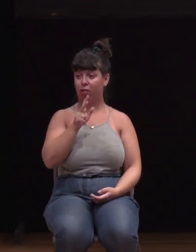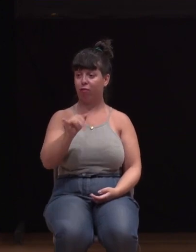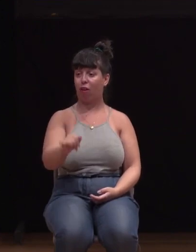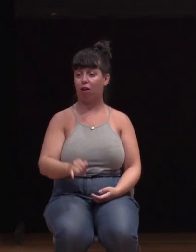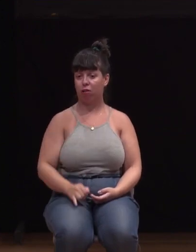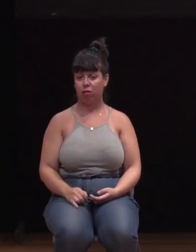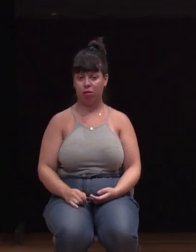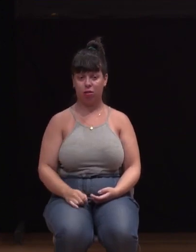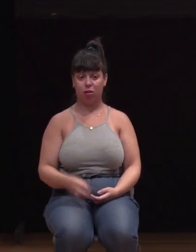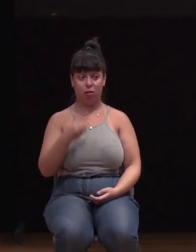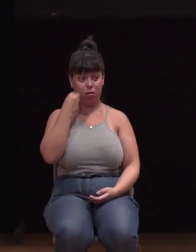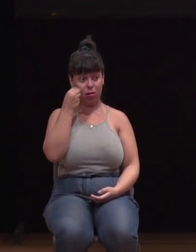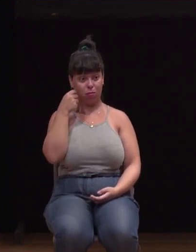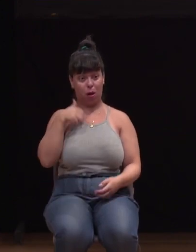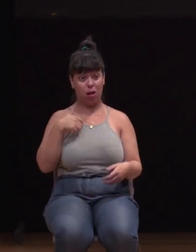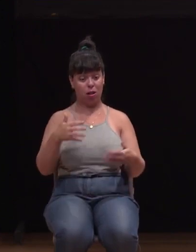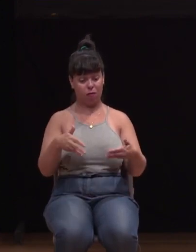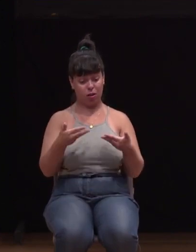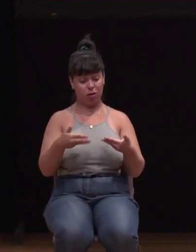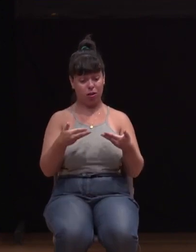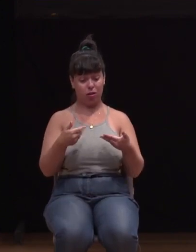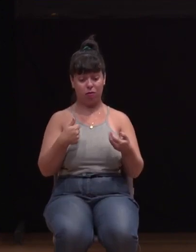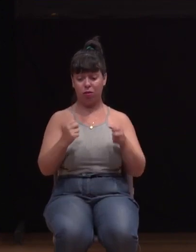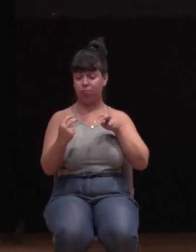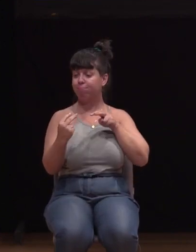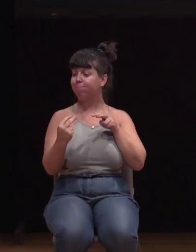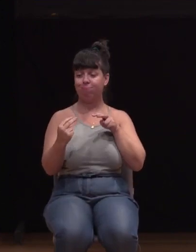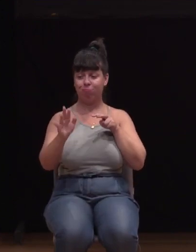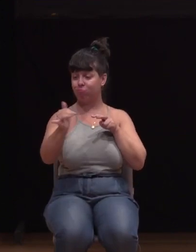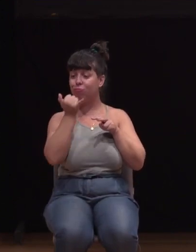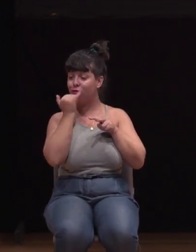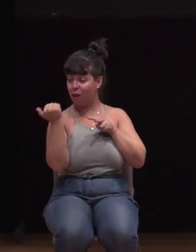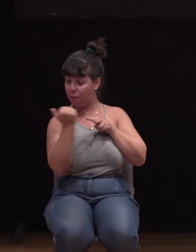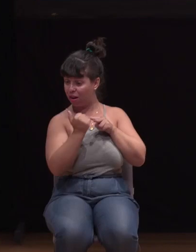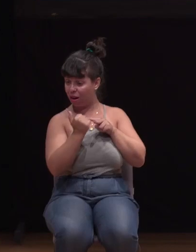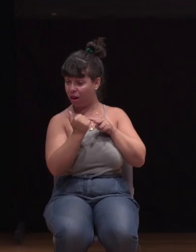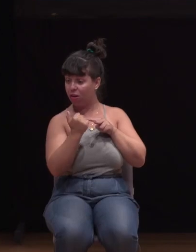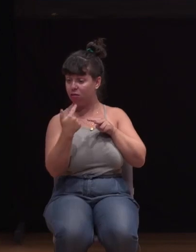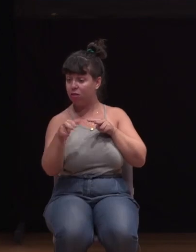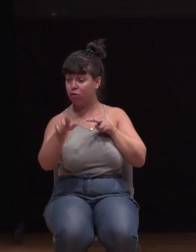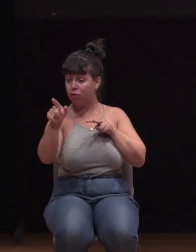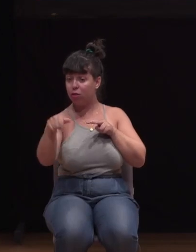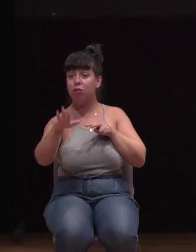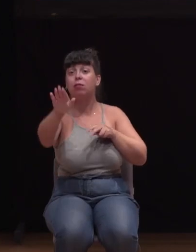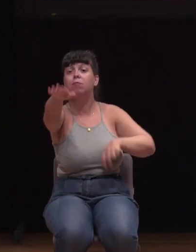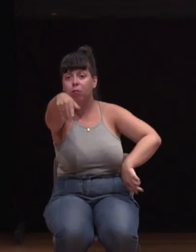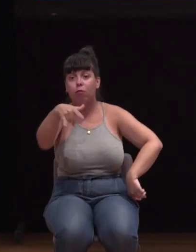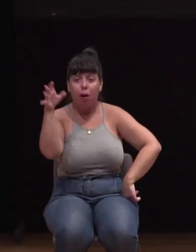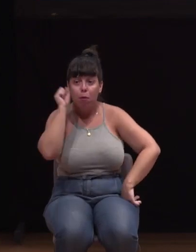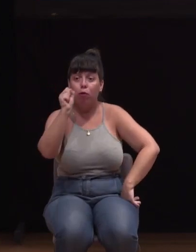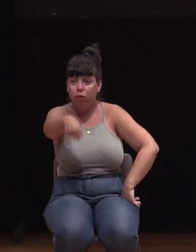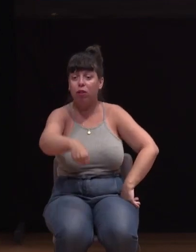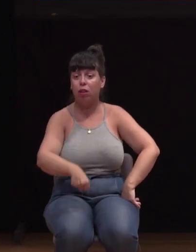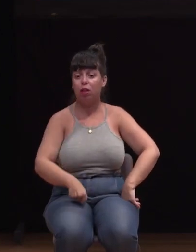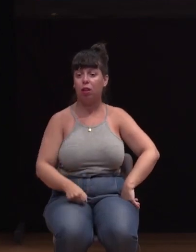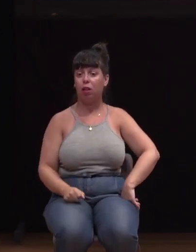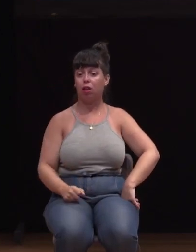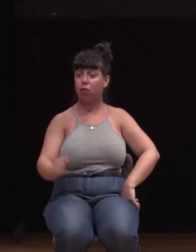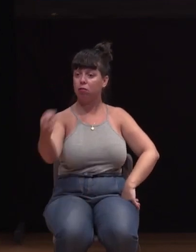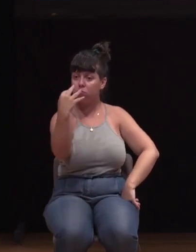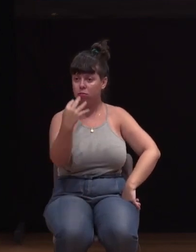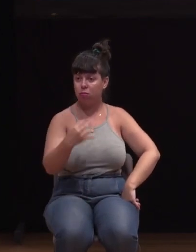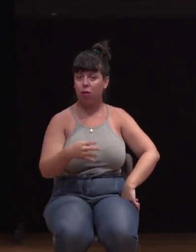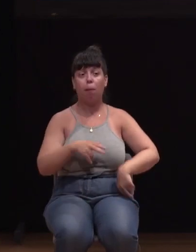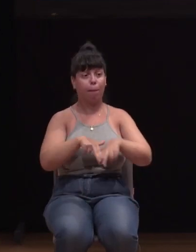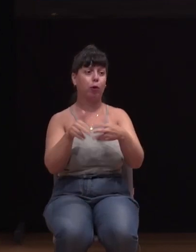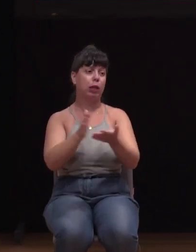nossas experiências, a gente pode olhar para o outro e falar assim, olha, não vai rolar, vai ser diferente, agora vocês vão me ouvir. É por isso que é importante essa